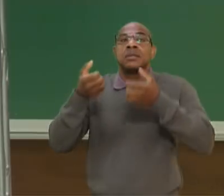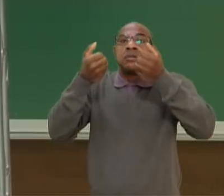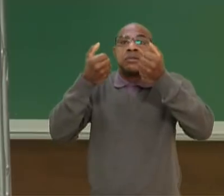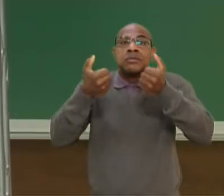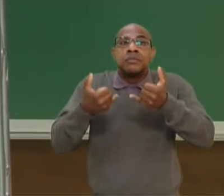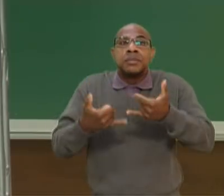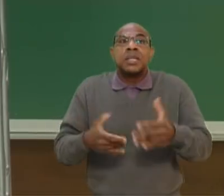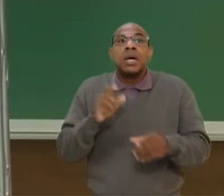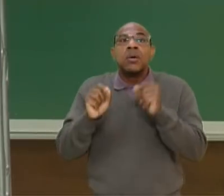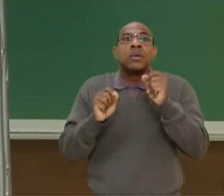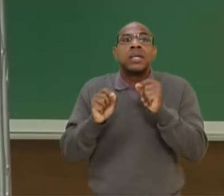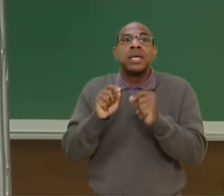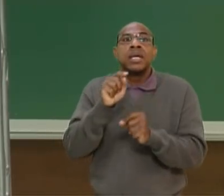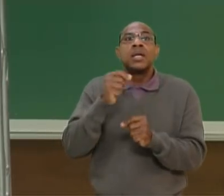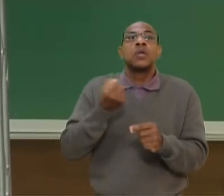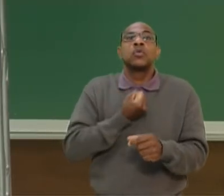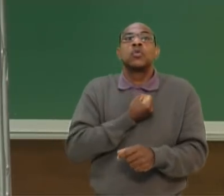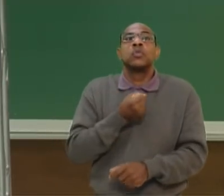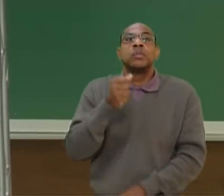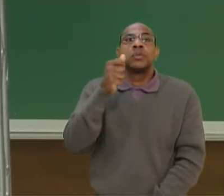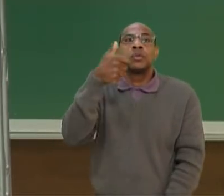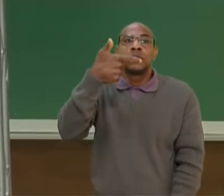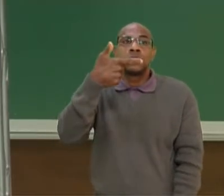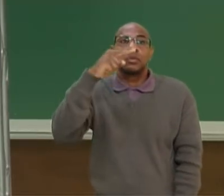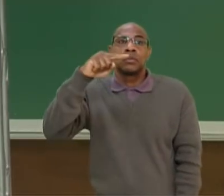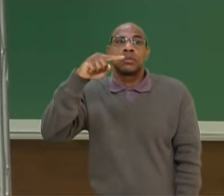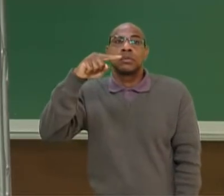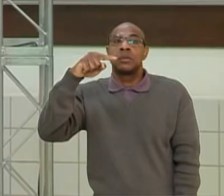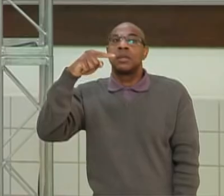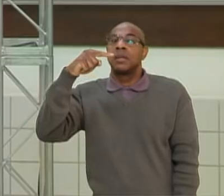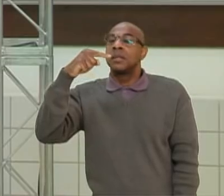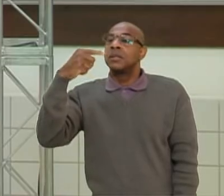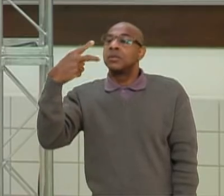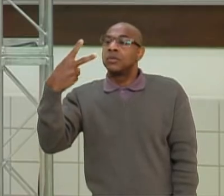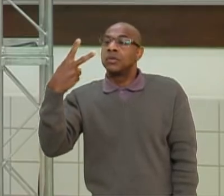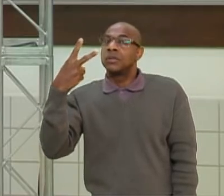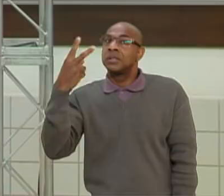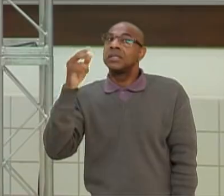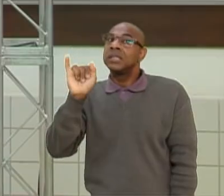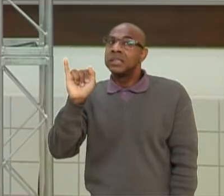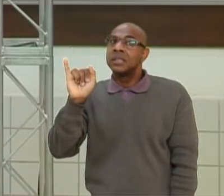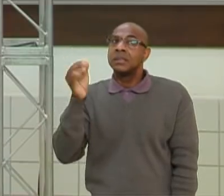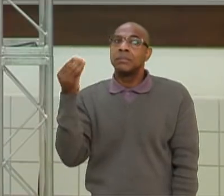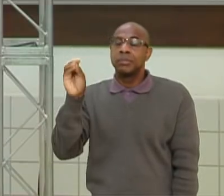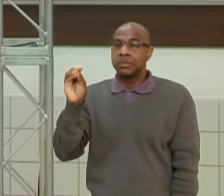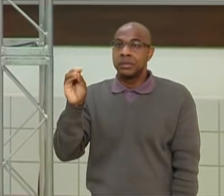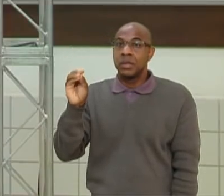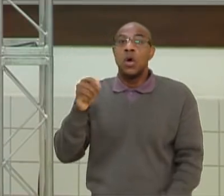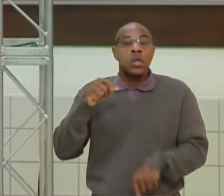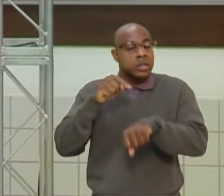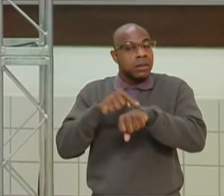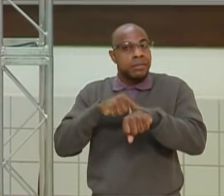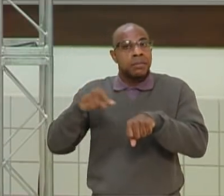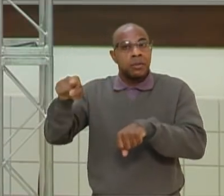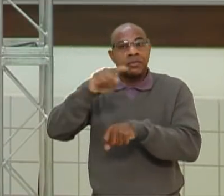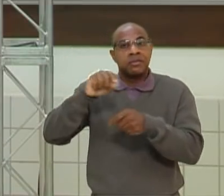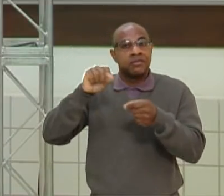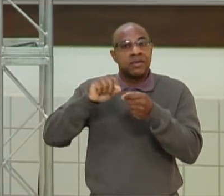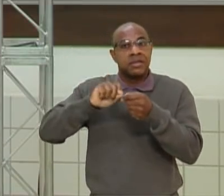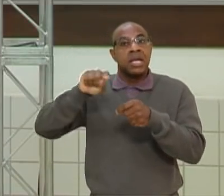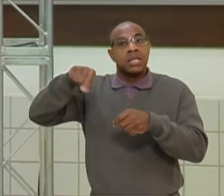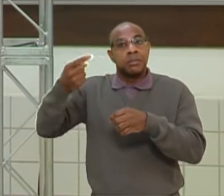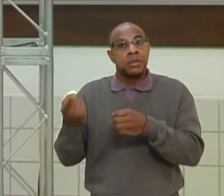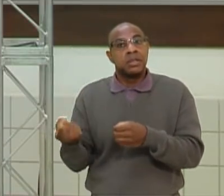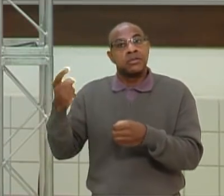número complexo 2 menos 2i. Um tempinho para vocês resolverem e a gente volta para conferir